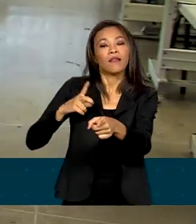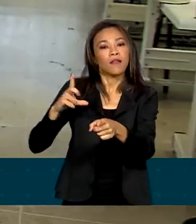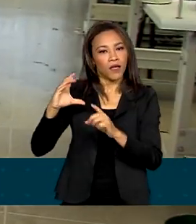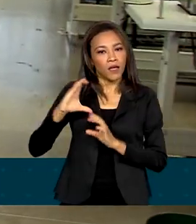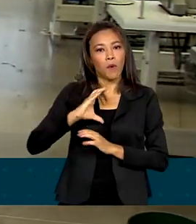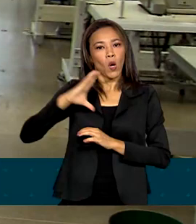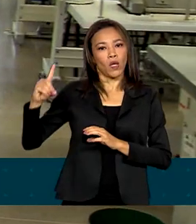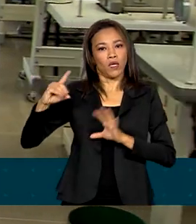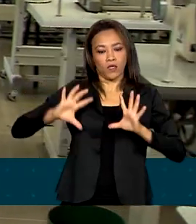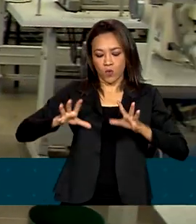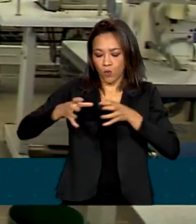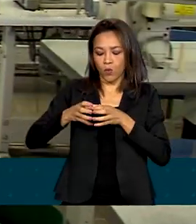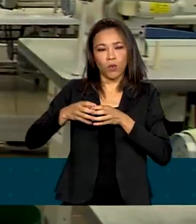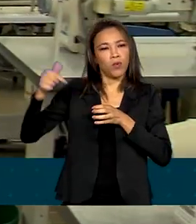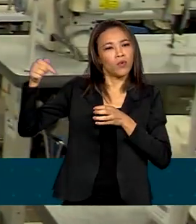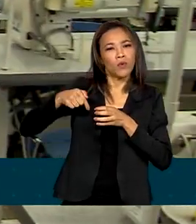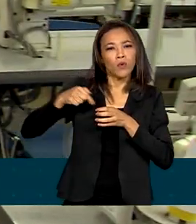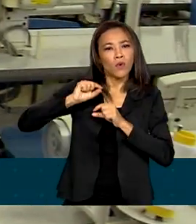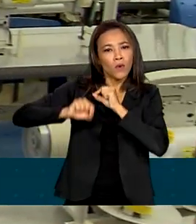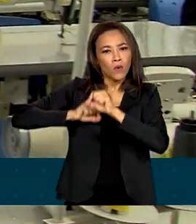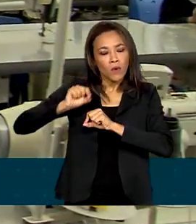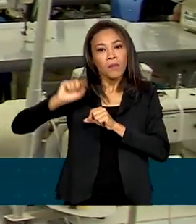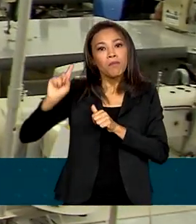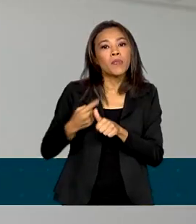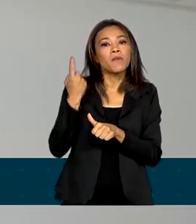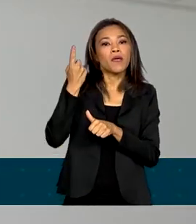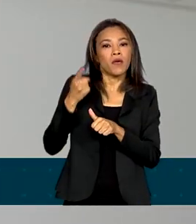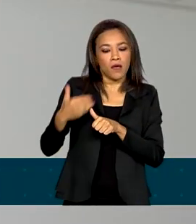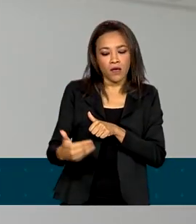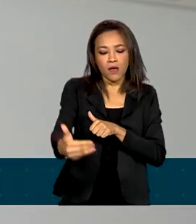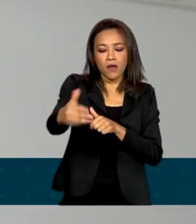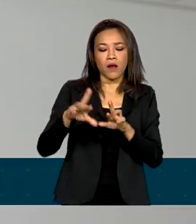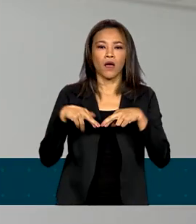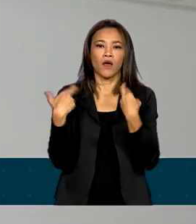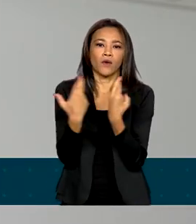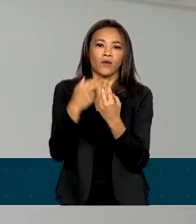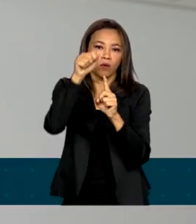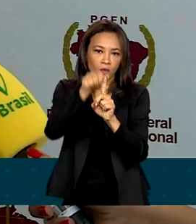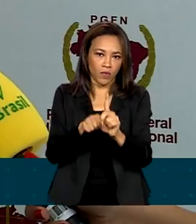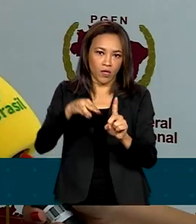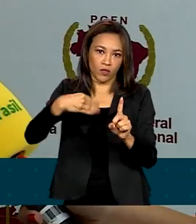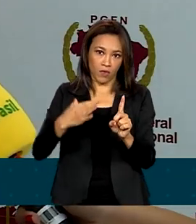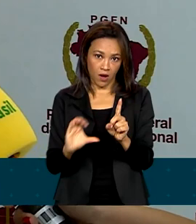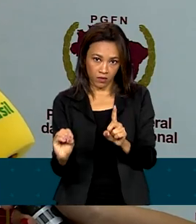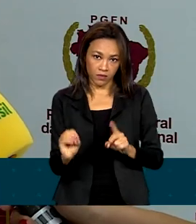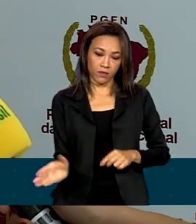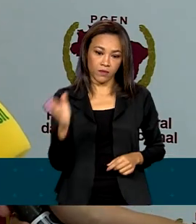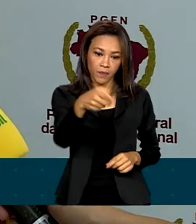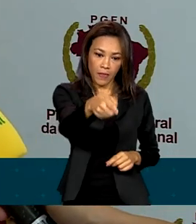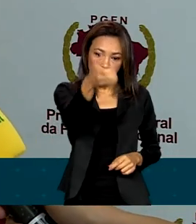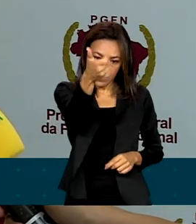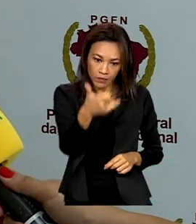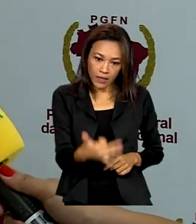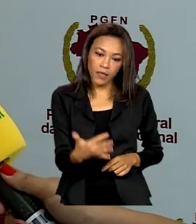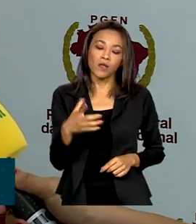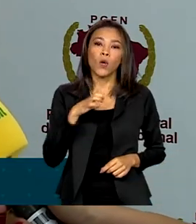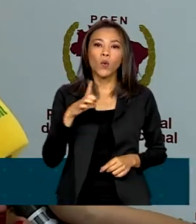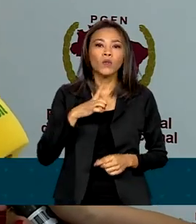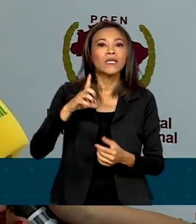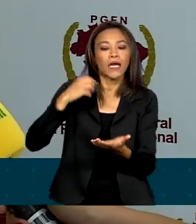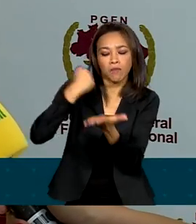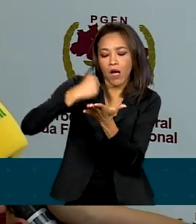comitê, que deve realizar a primeira reunião ainda no mês de março. Quando ela está formal, quando esse